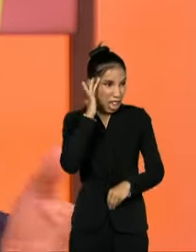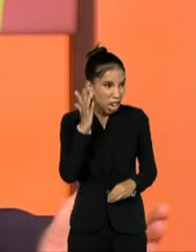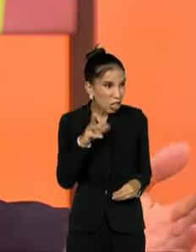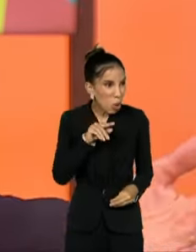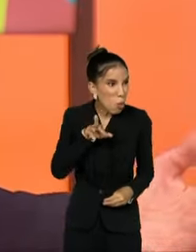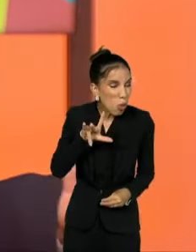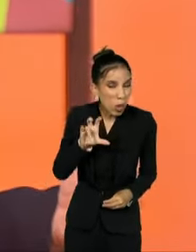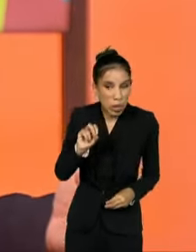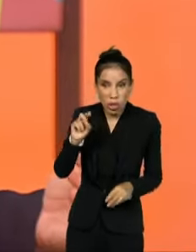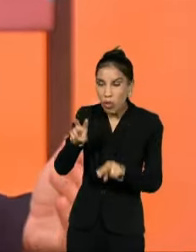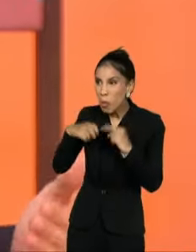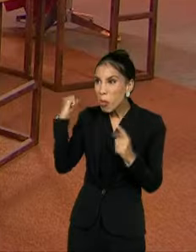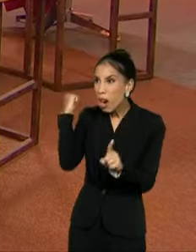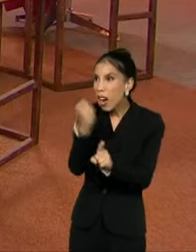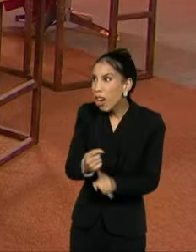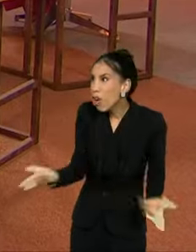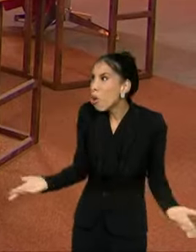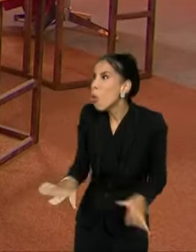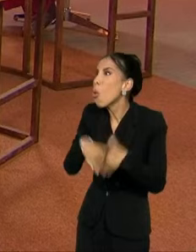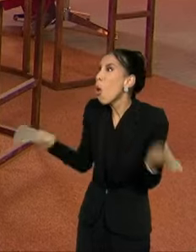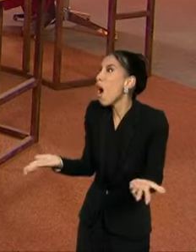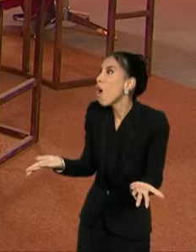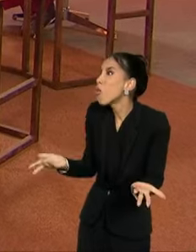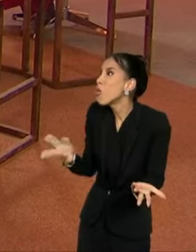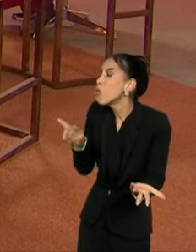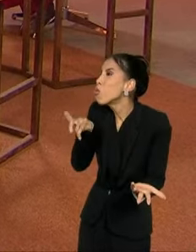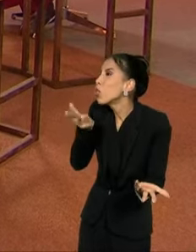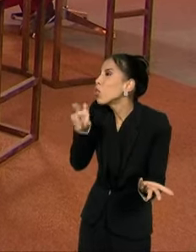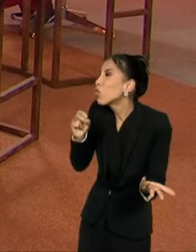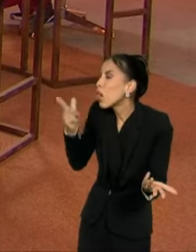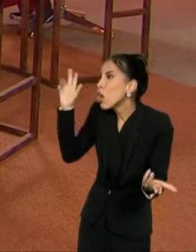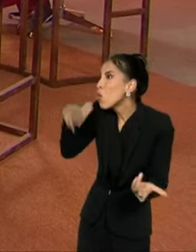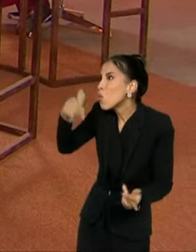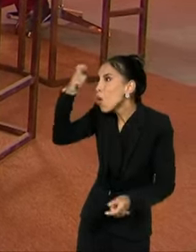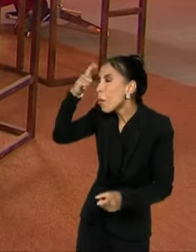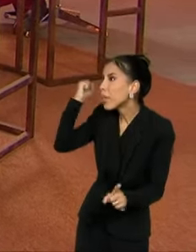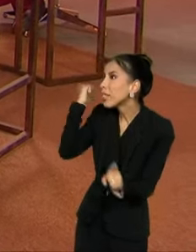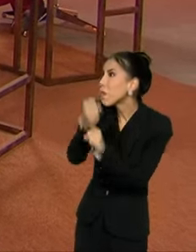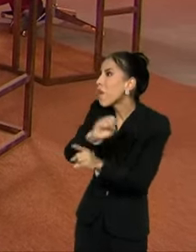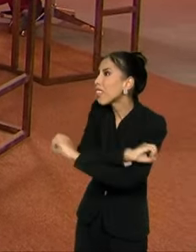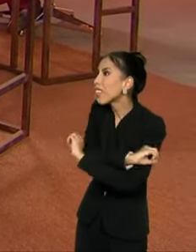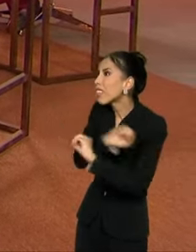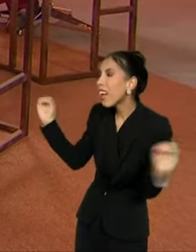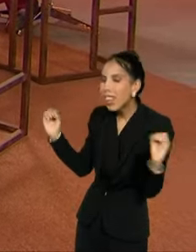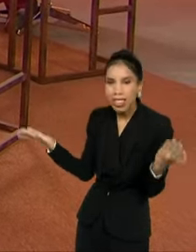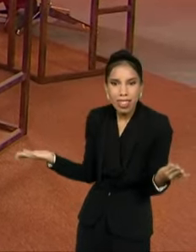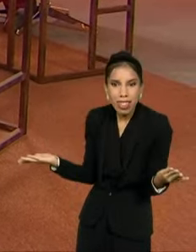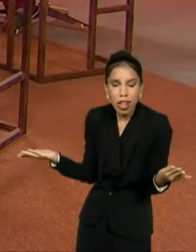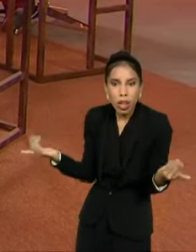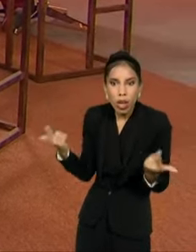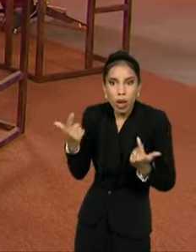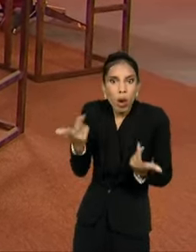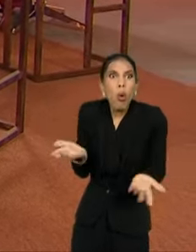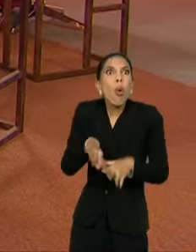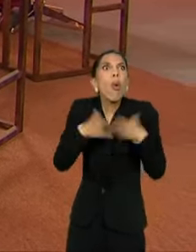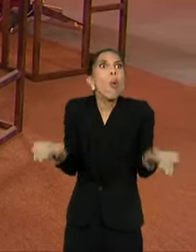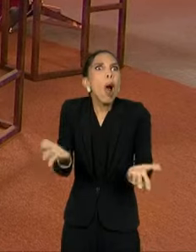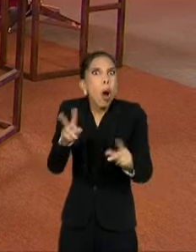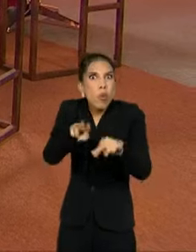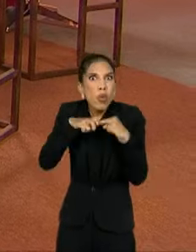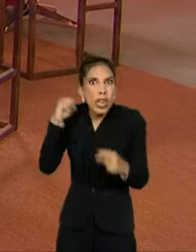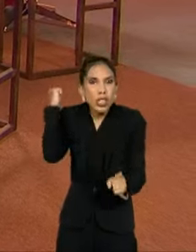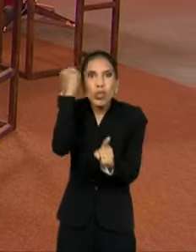matar? Eu falei, olha, eu nunca vi, vou saber. Qual é a razão para matar? Porque eu nunca pensei em matar ninguém. Então, para mim, não tem razão para matar. Então,